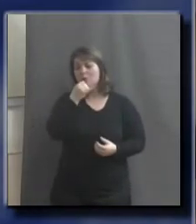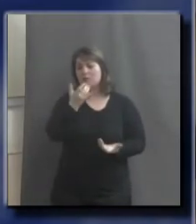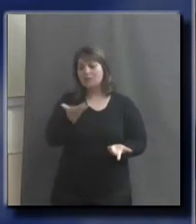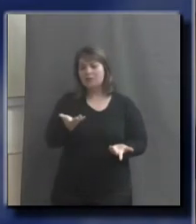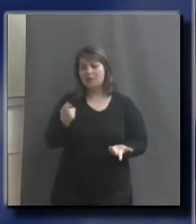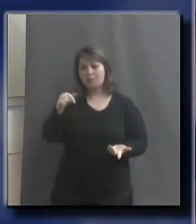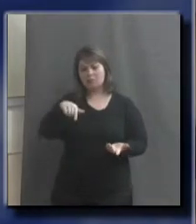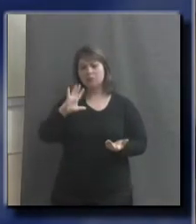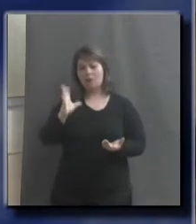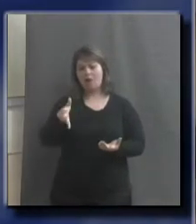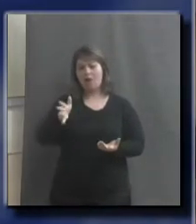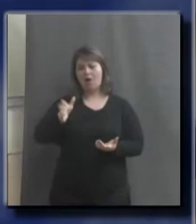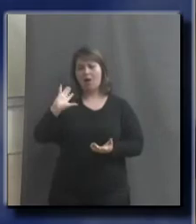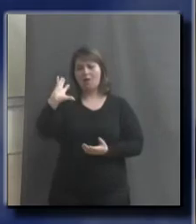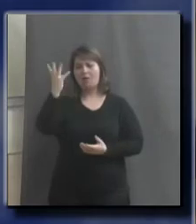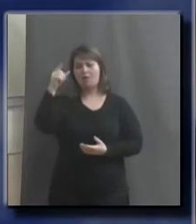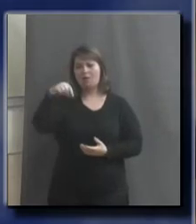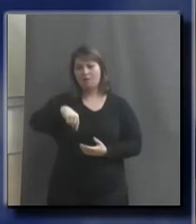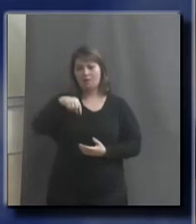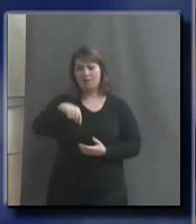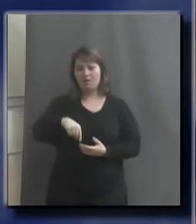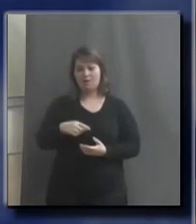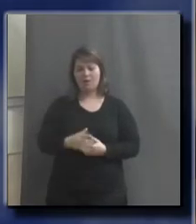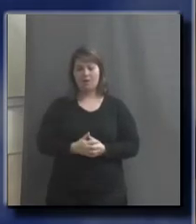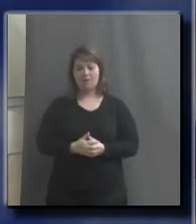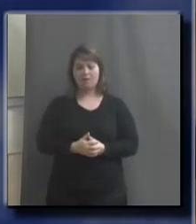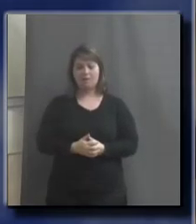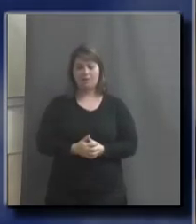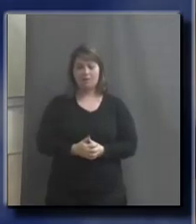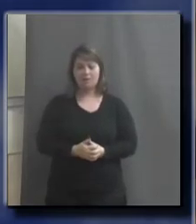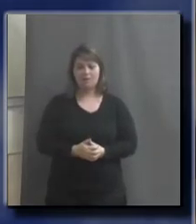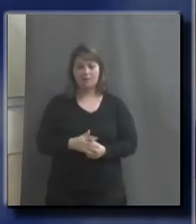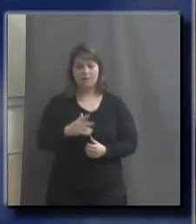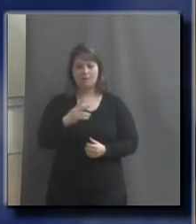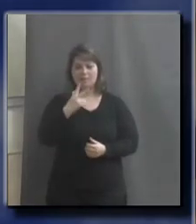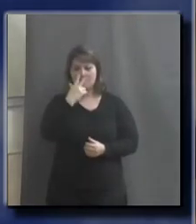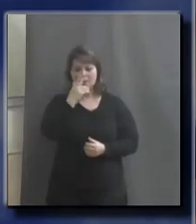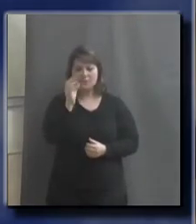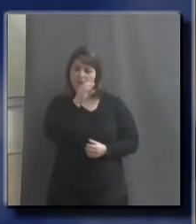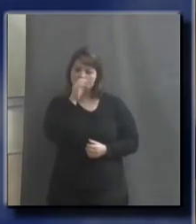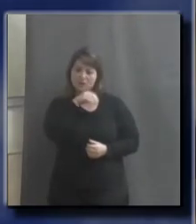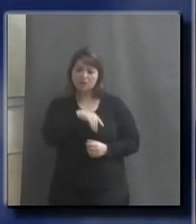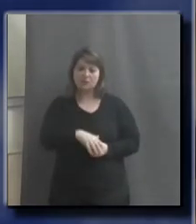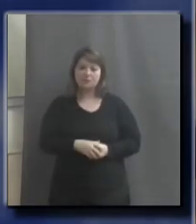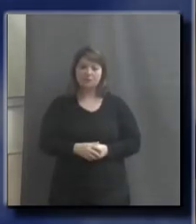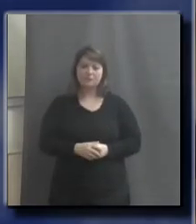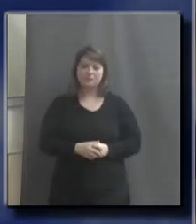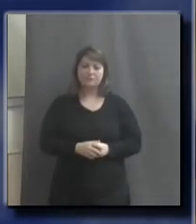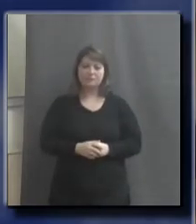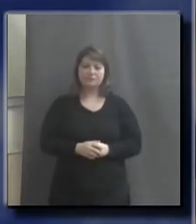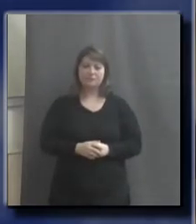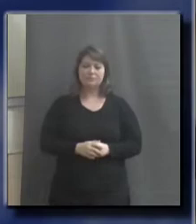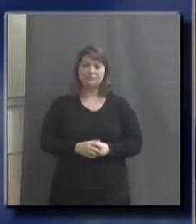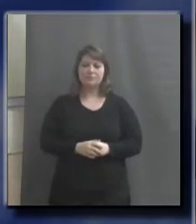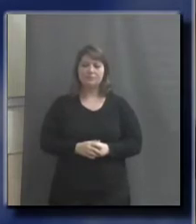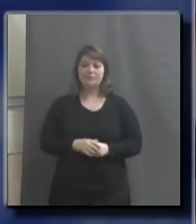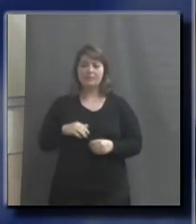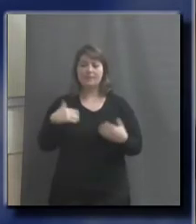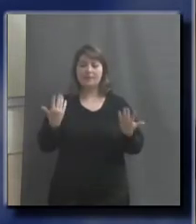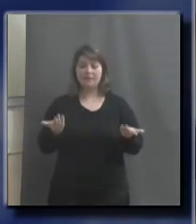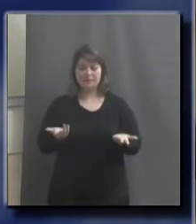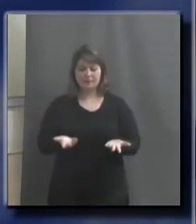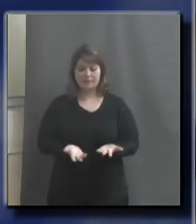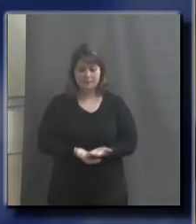que relacionada a uma epistemologia emergente, não hegemônica. E